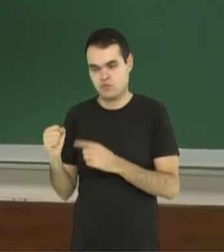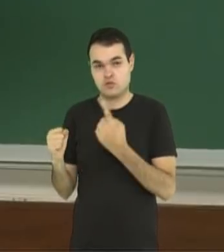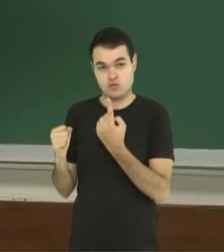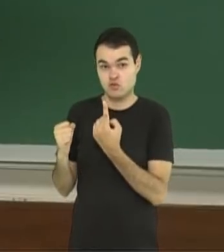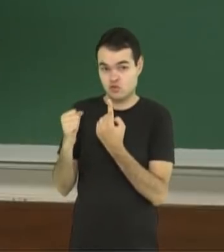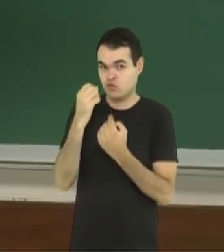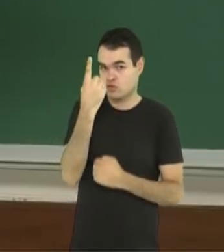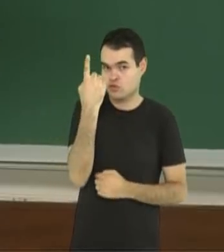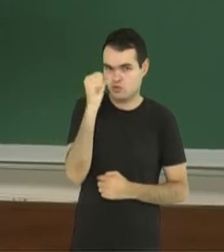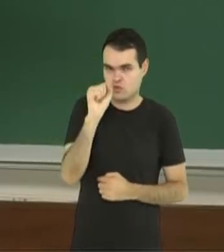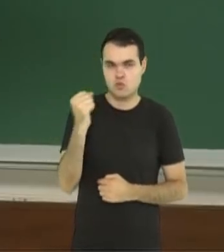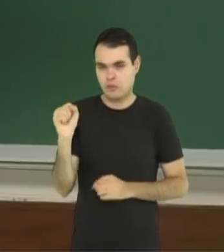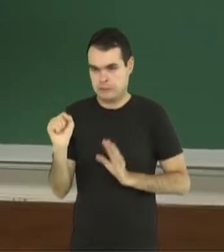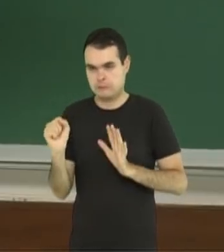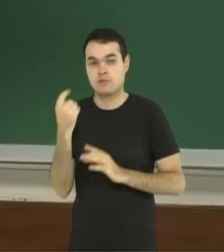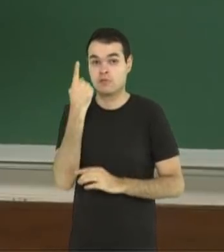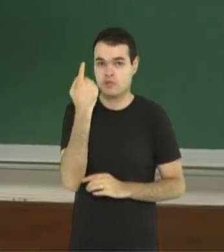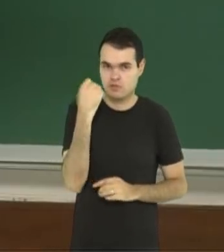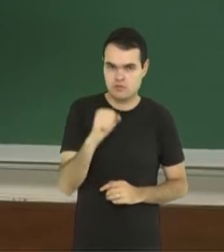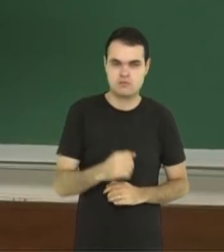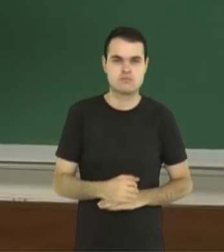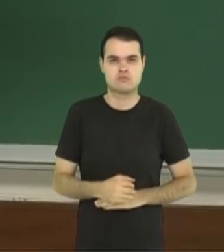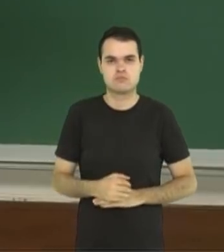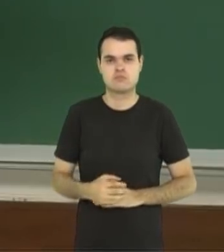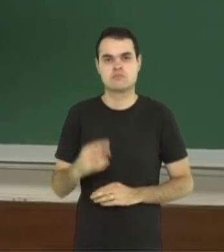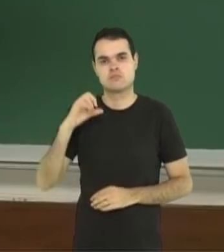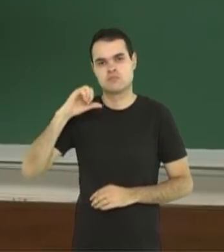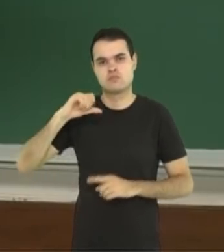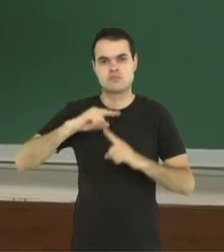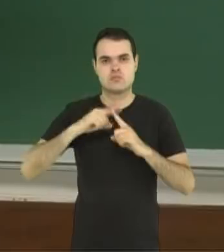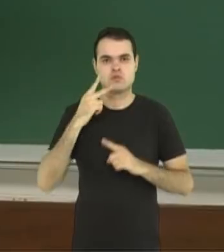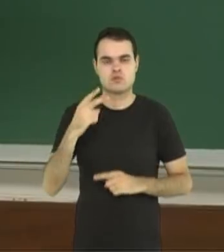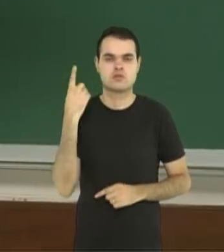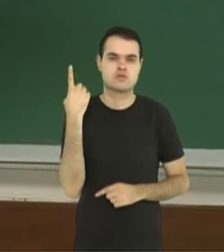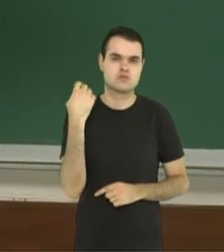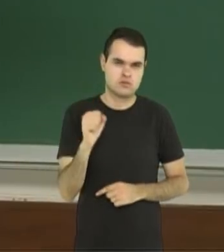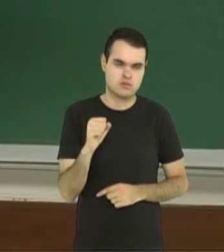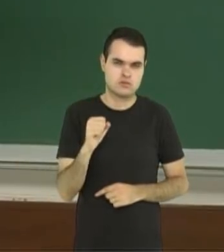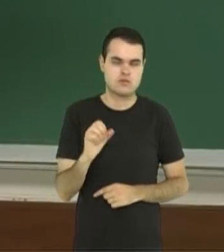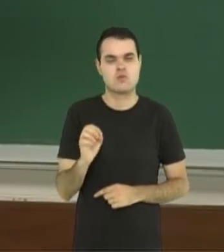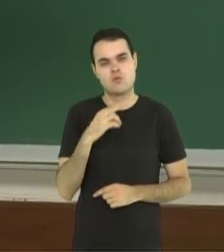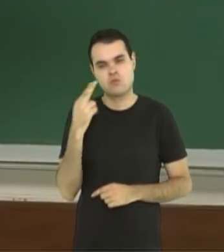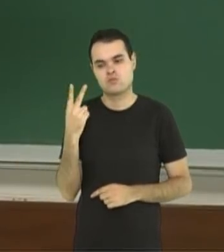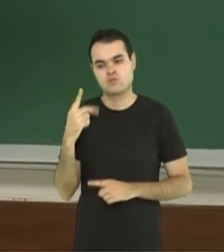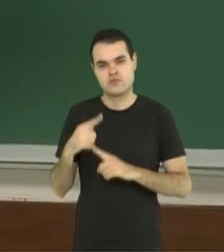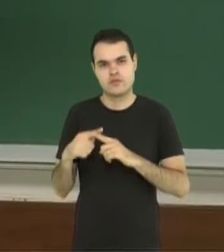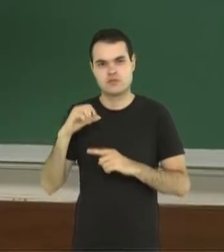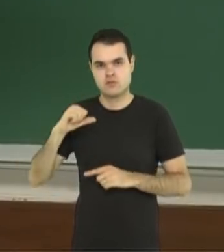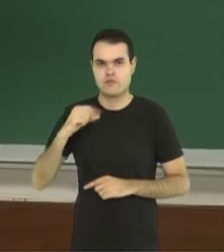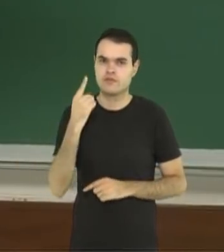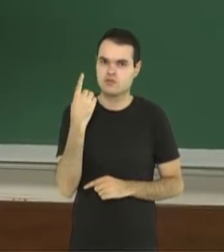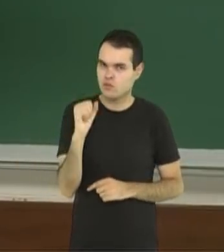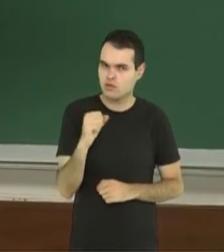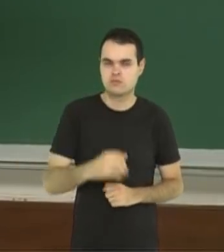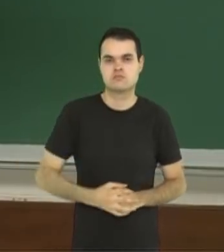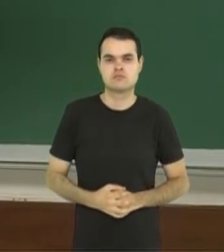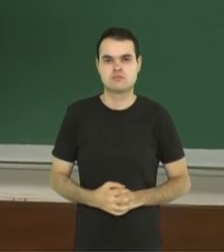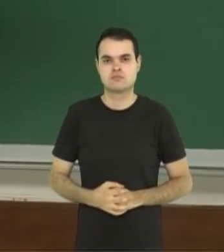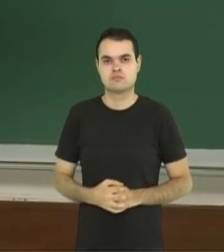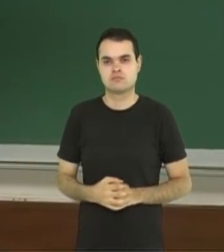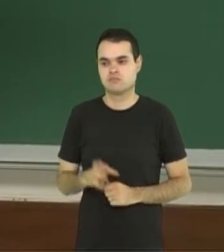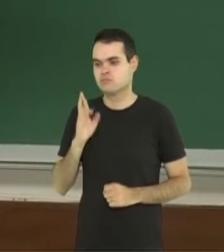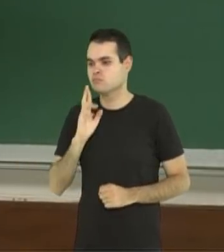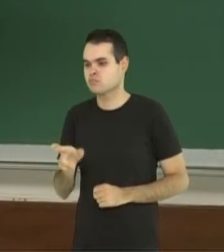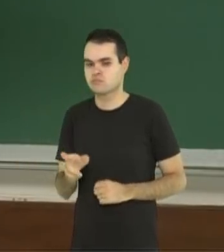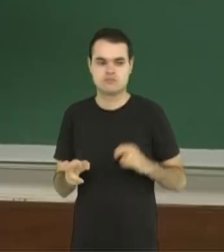É 18, né? Não 8, né? 9 vezes 2 é 18 e 2 vezes 9 é 18. Então, percebam que os